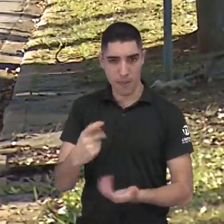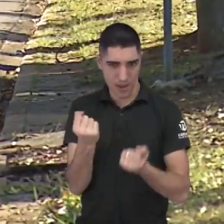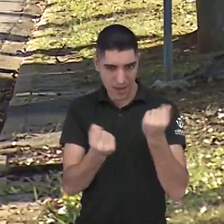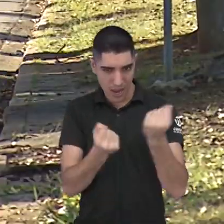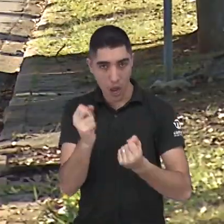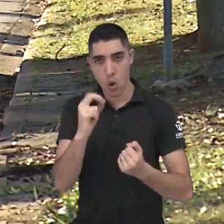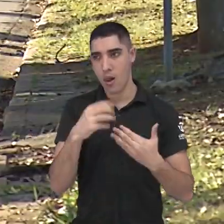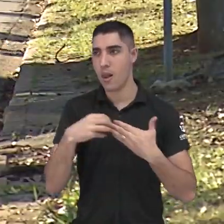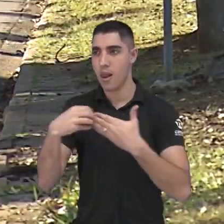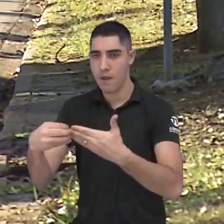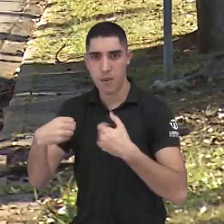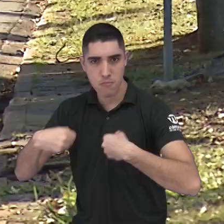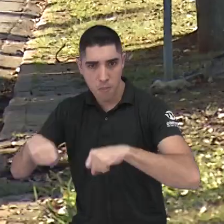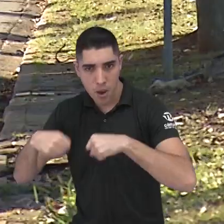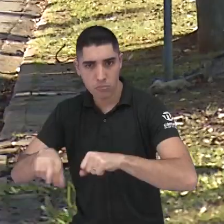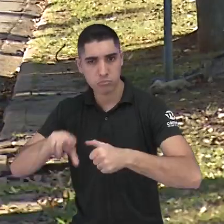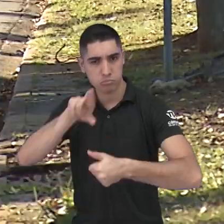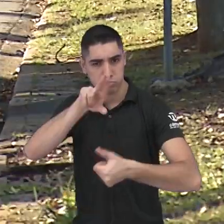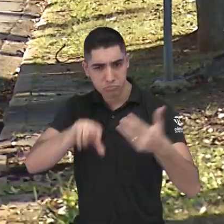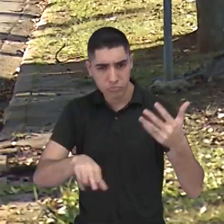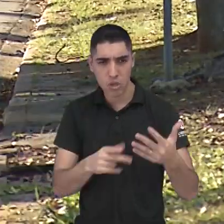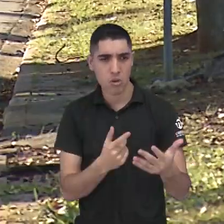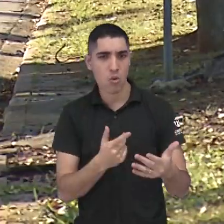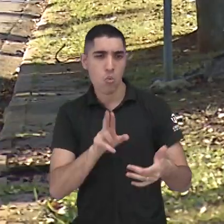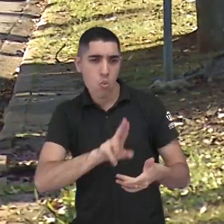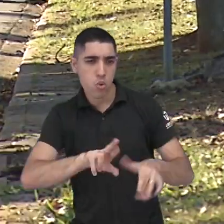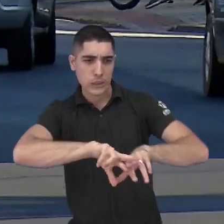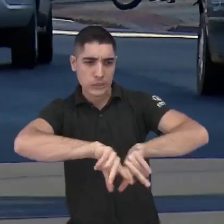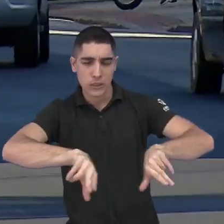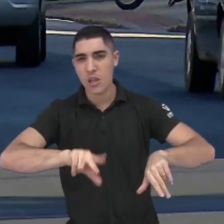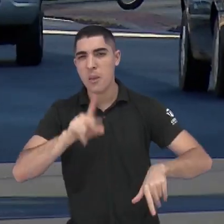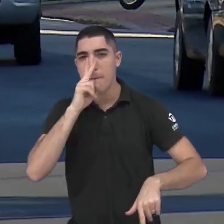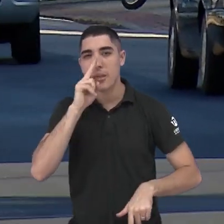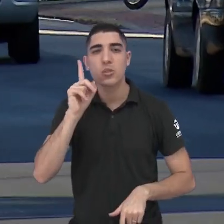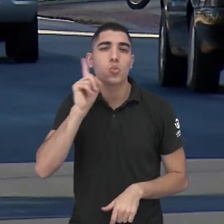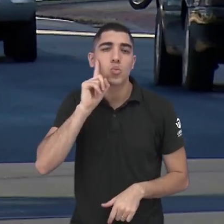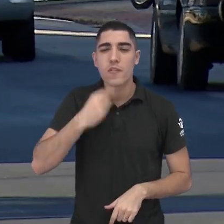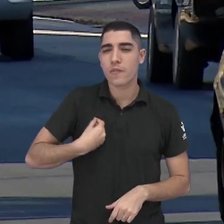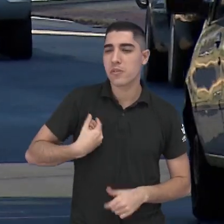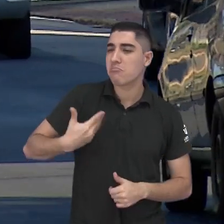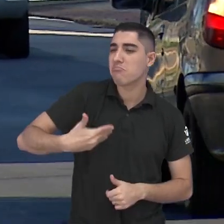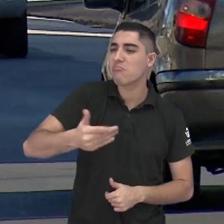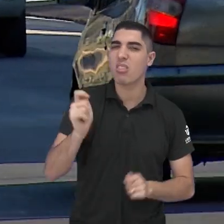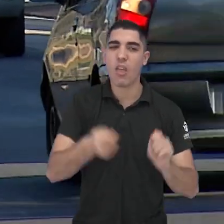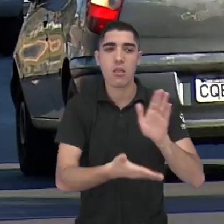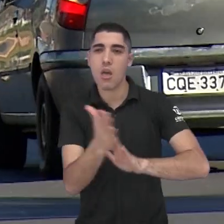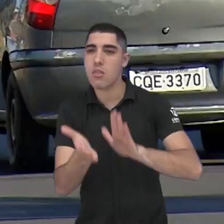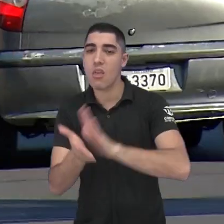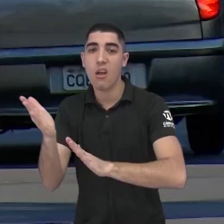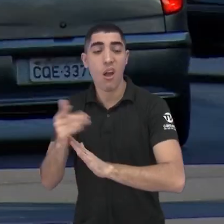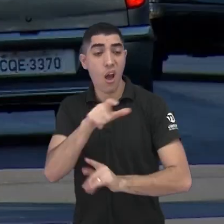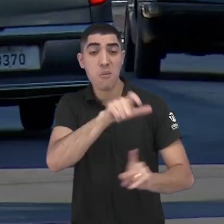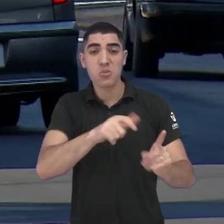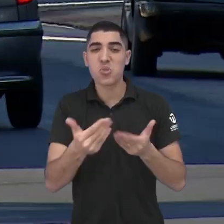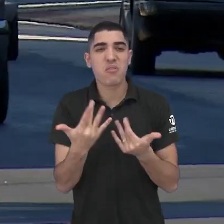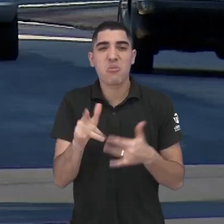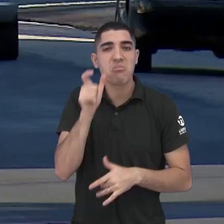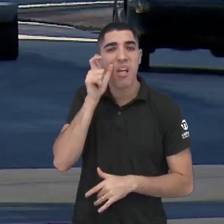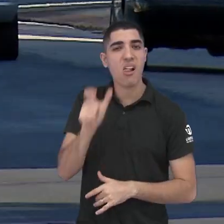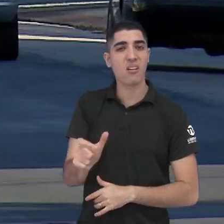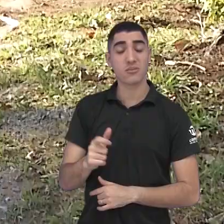Aplicativos de carros e de entregas, novos hábitos de consumo e rotinas mais flexíveis têm grande influência